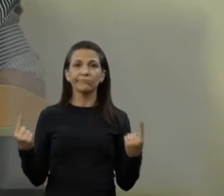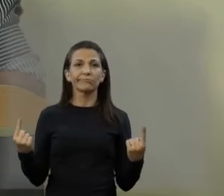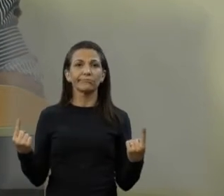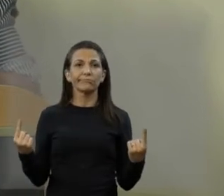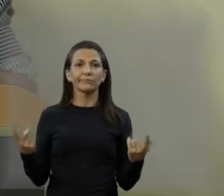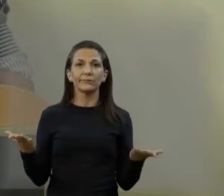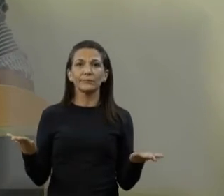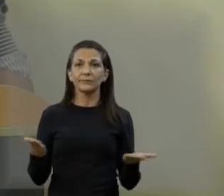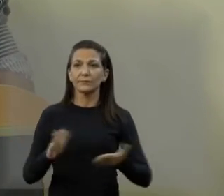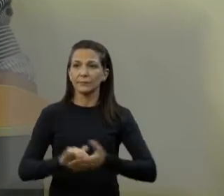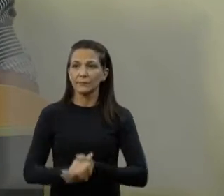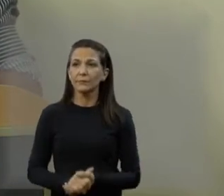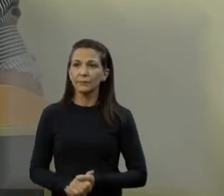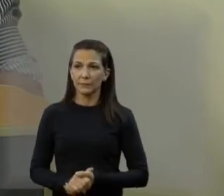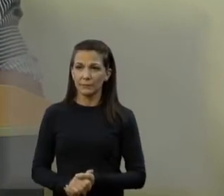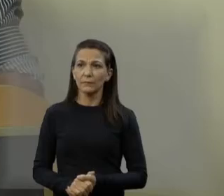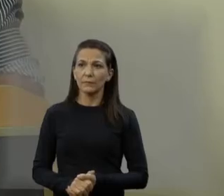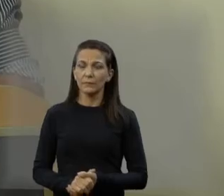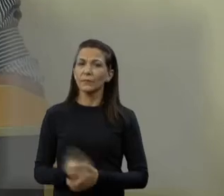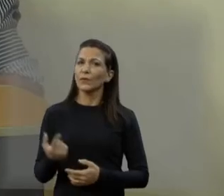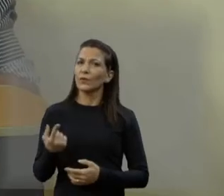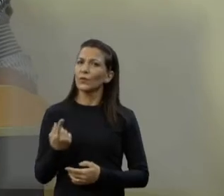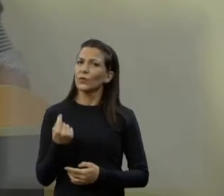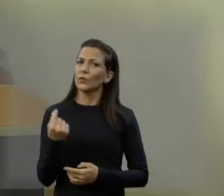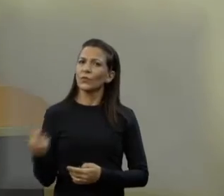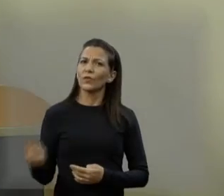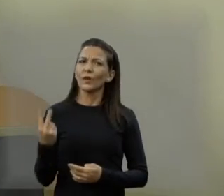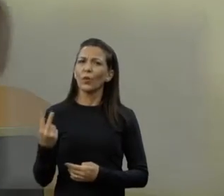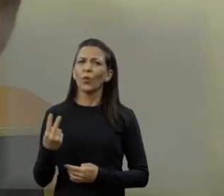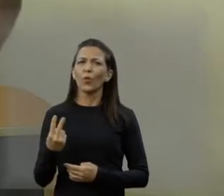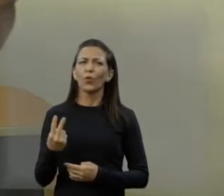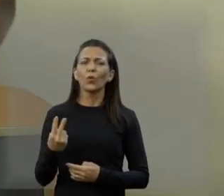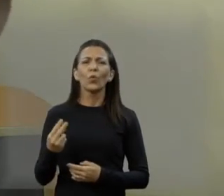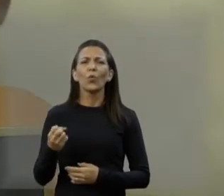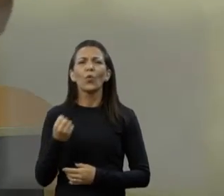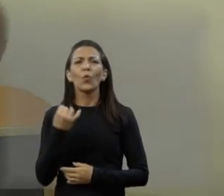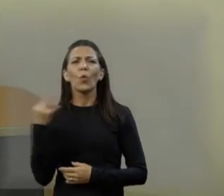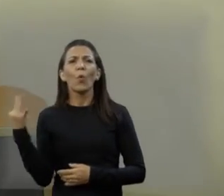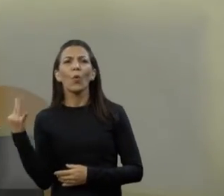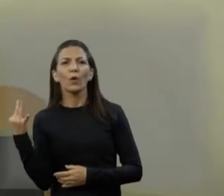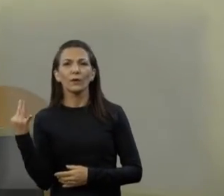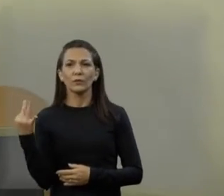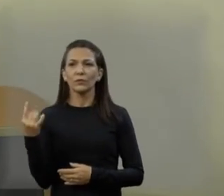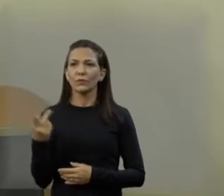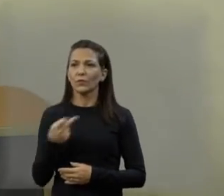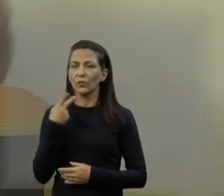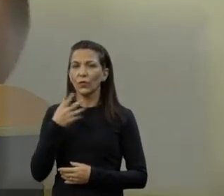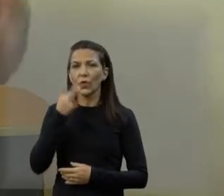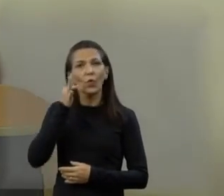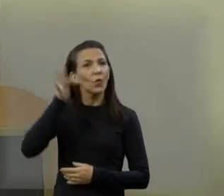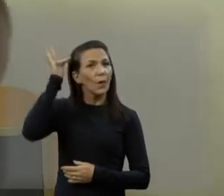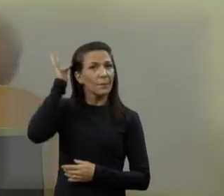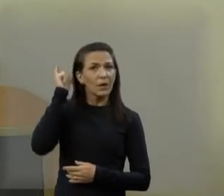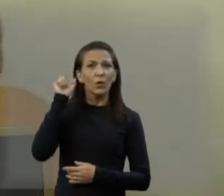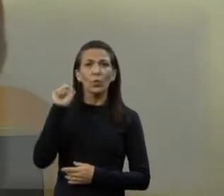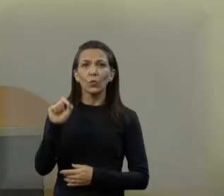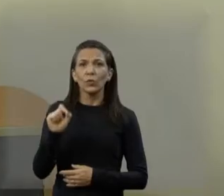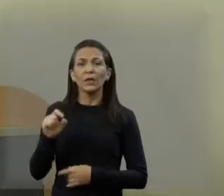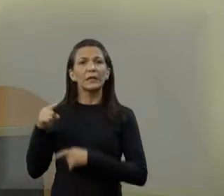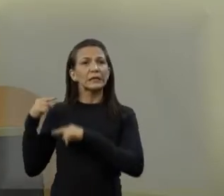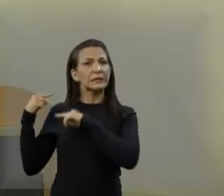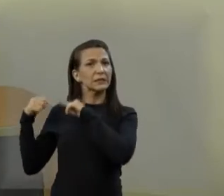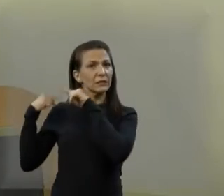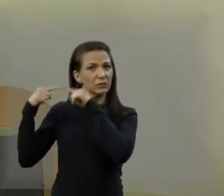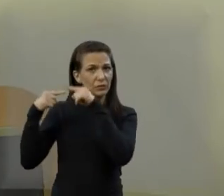quem está discutindo aqui a questão do preço né então a quanto vai cobrar foi trazido aqui pela Nobre vereadora Fábio Gir que isso tradicionalmente